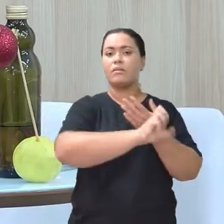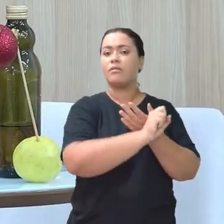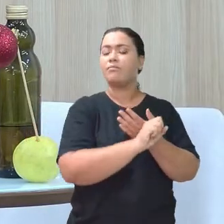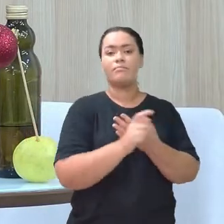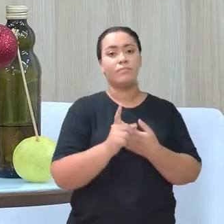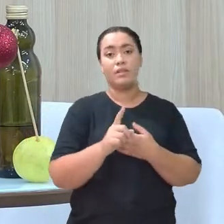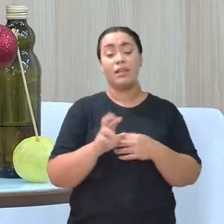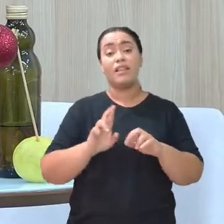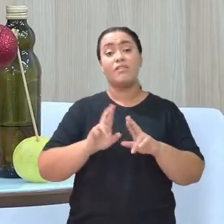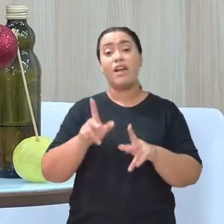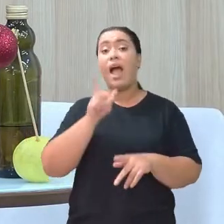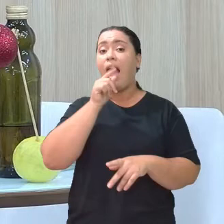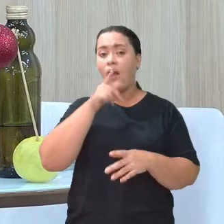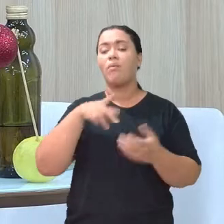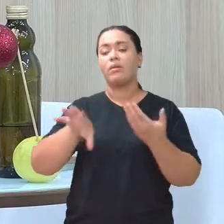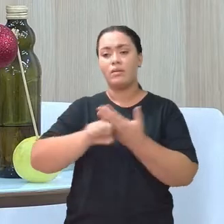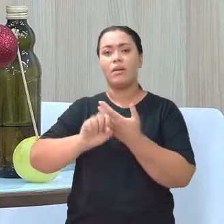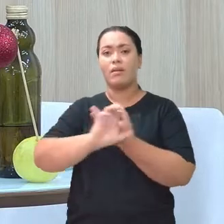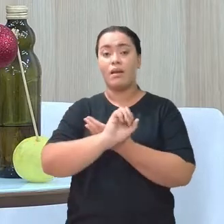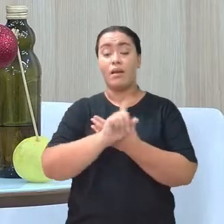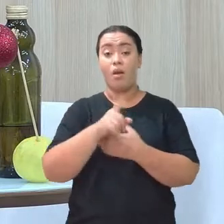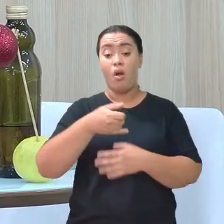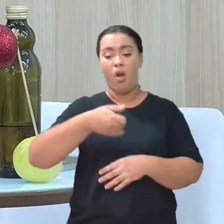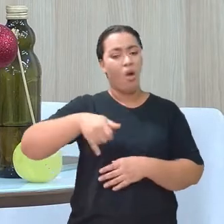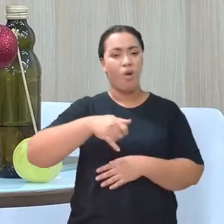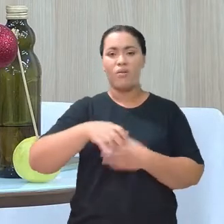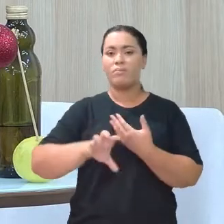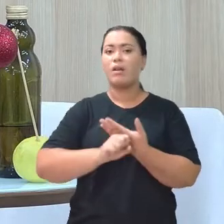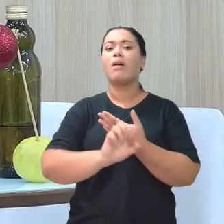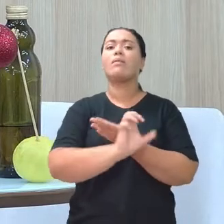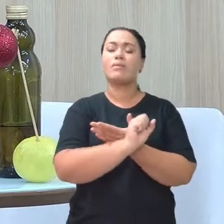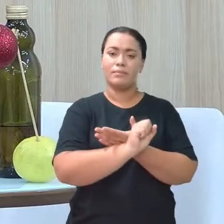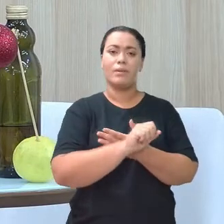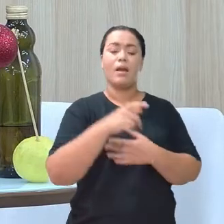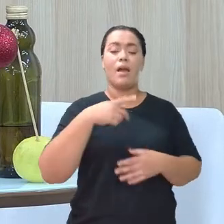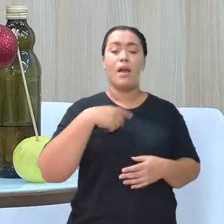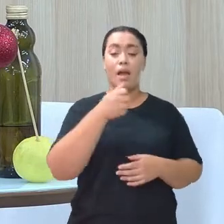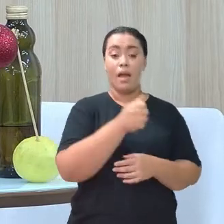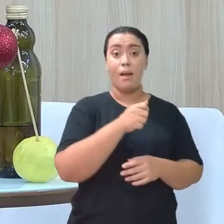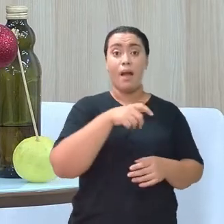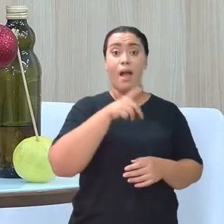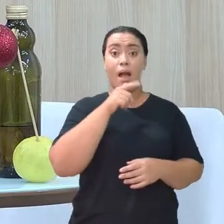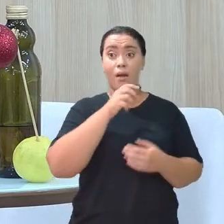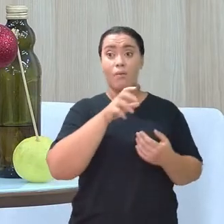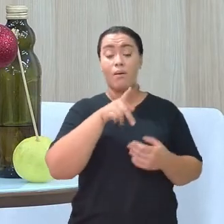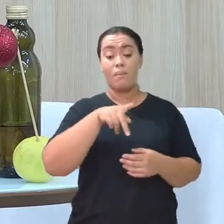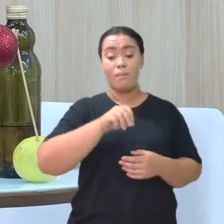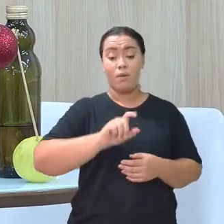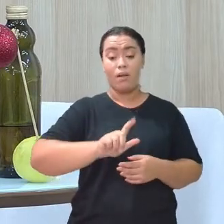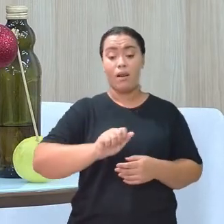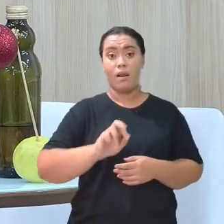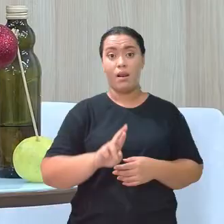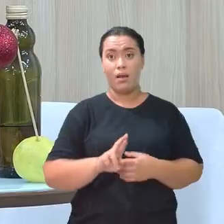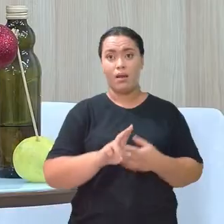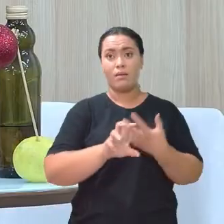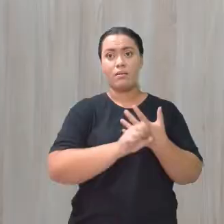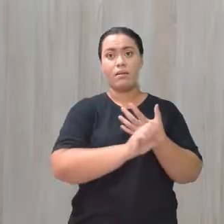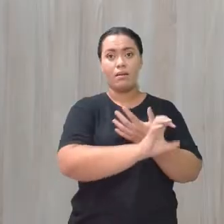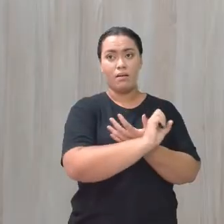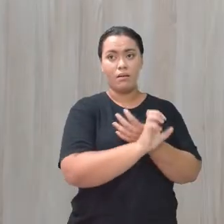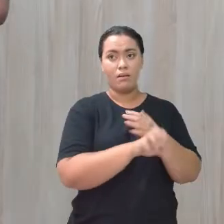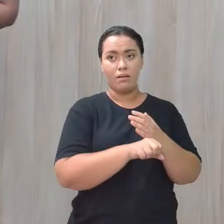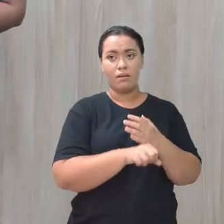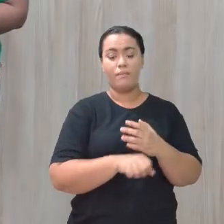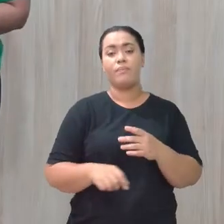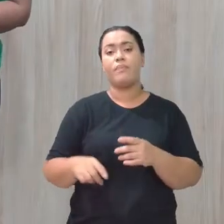nas moléculas de água. Então, ele é considerado apolar, enquanto a água é polar. Uhum. Então, professora, olha essa imagem, só para... Sim.